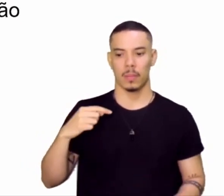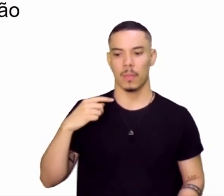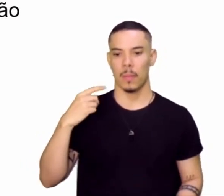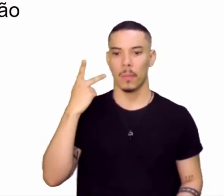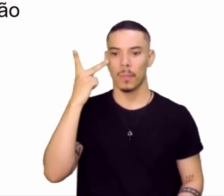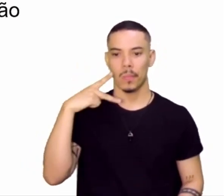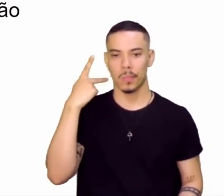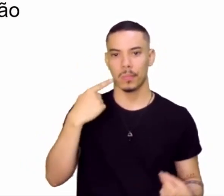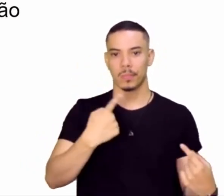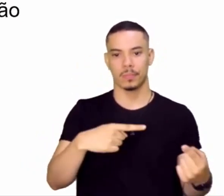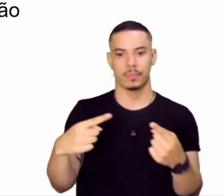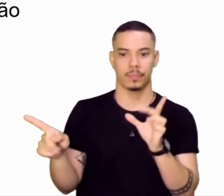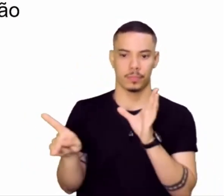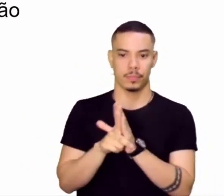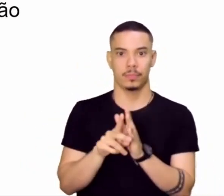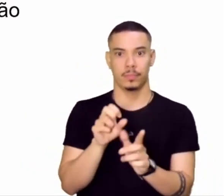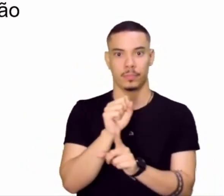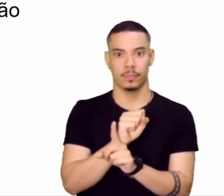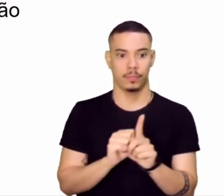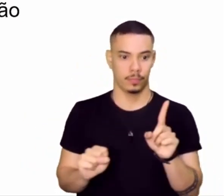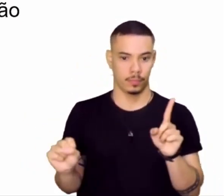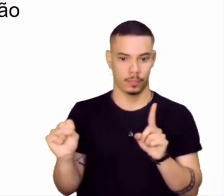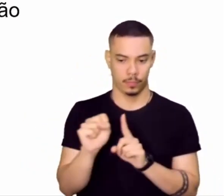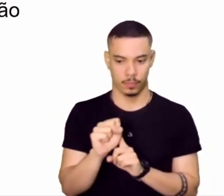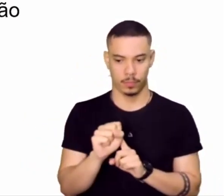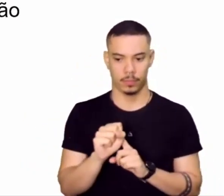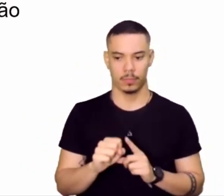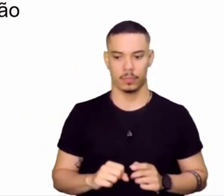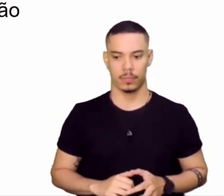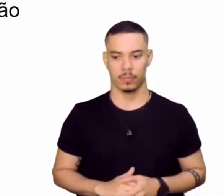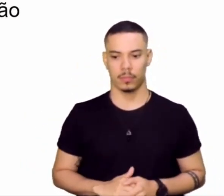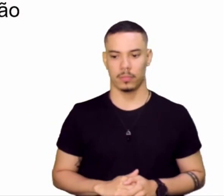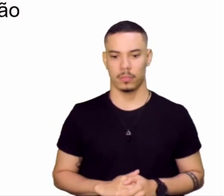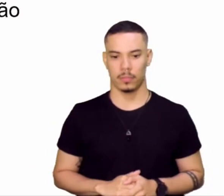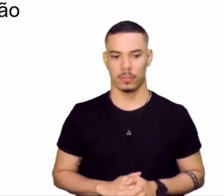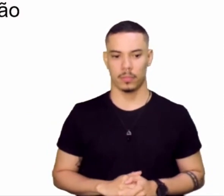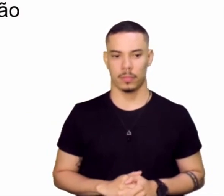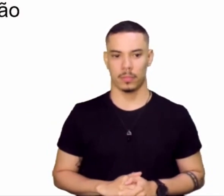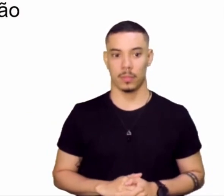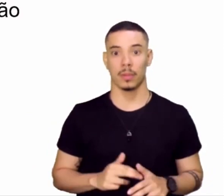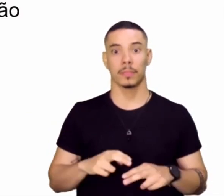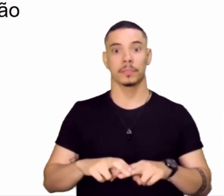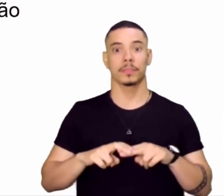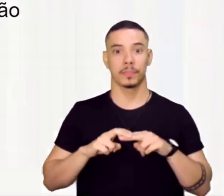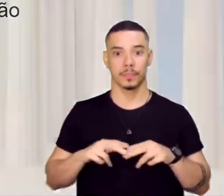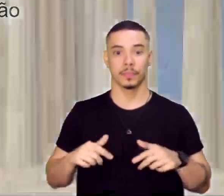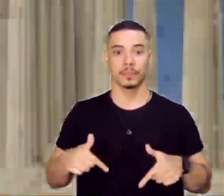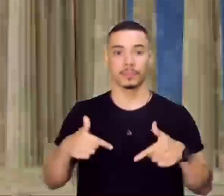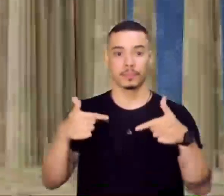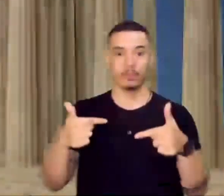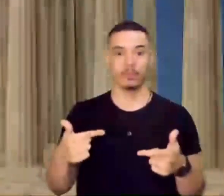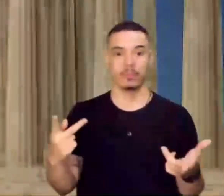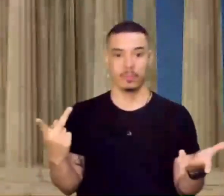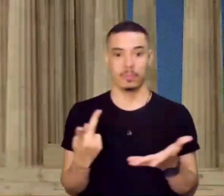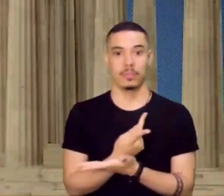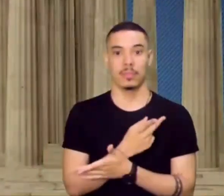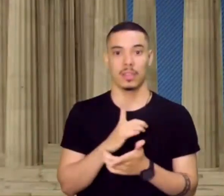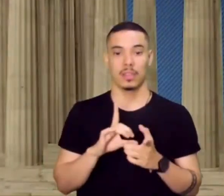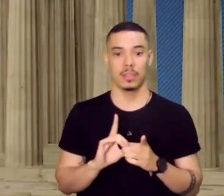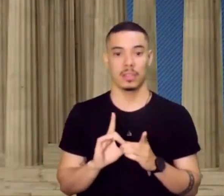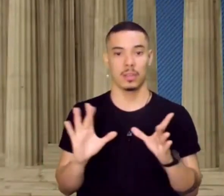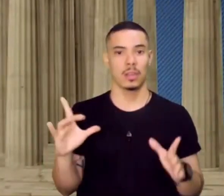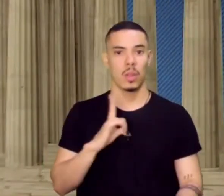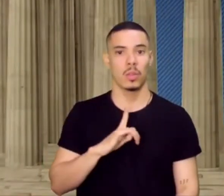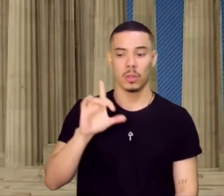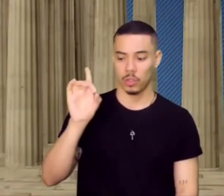pela própria sociedade. Então é assim, ó. As manifestações entram nessa questão, a democracia. Eu tenho